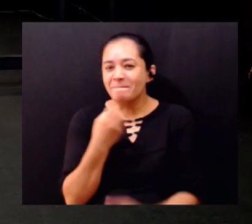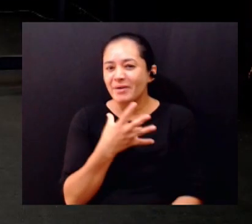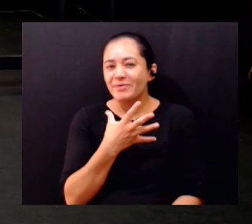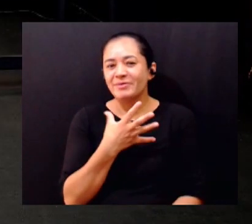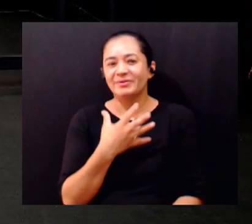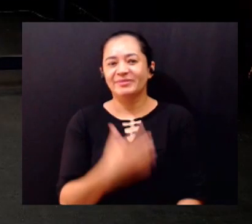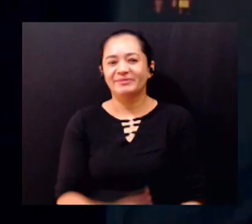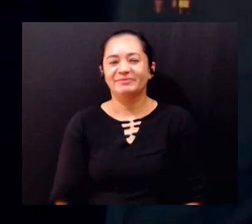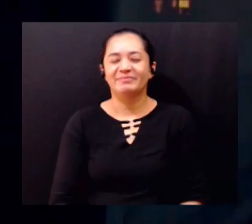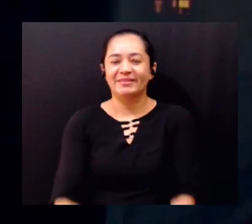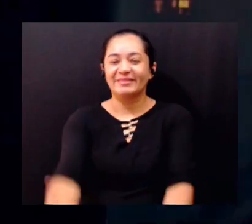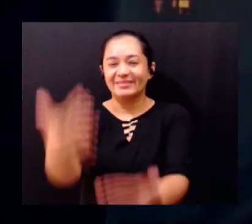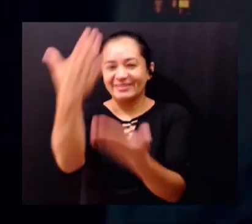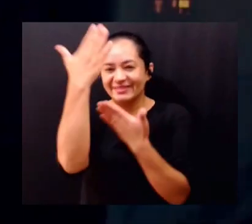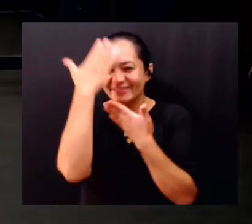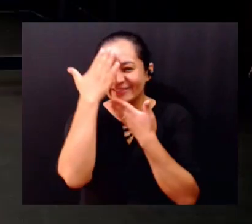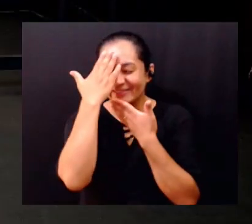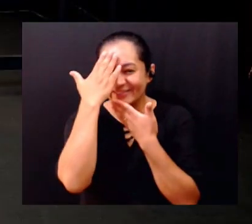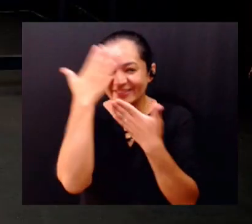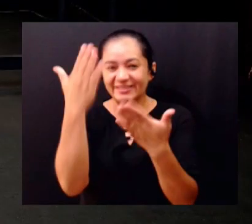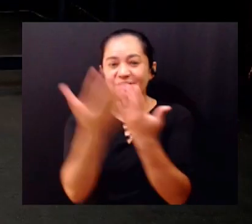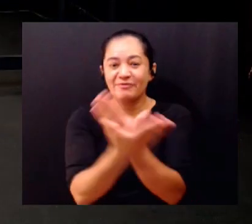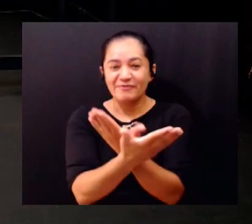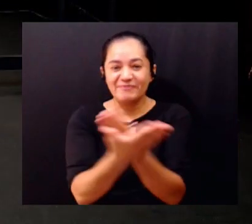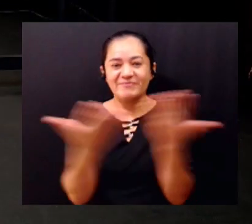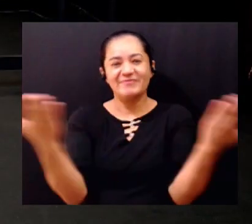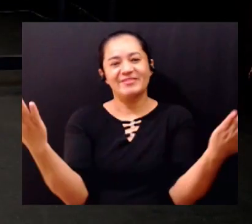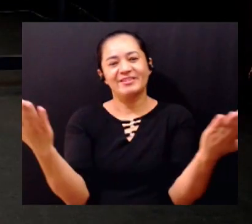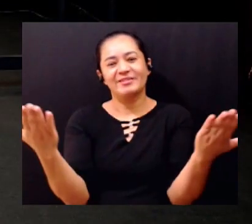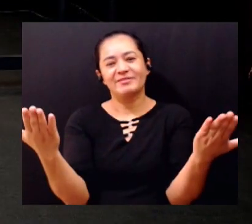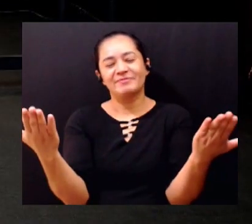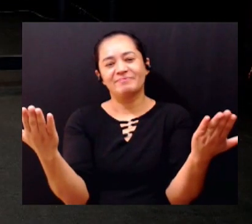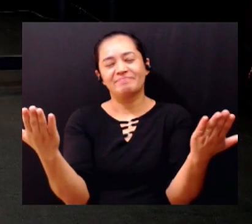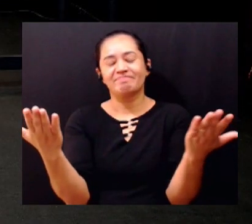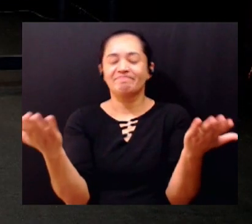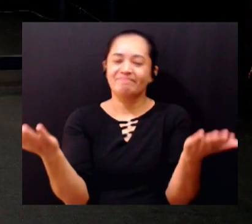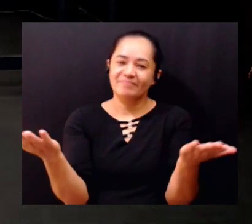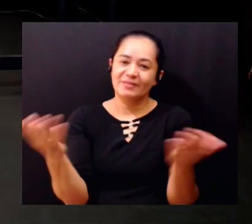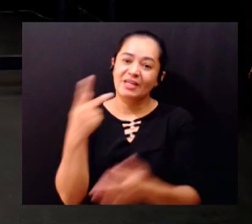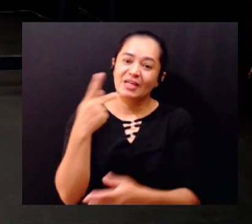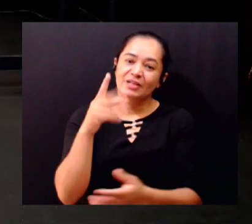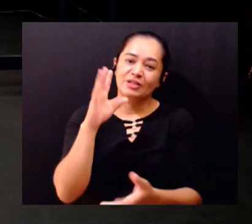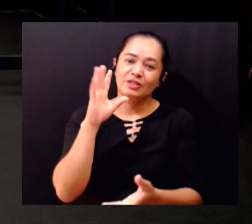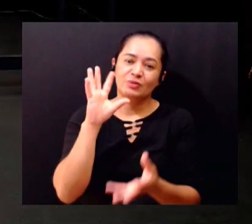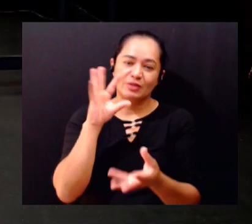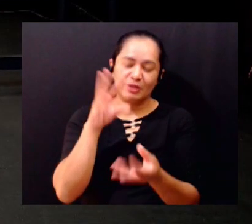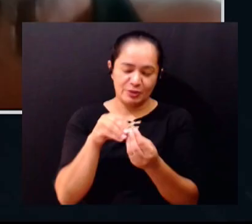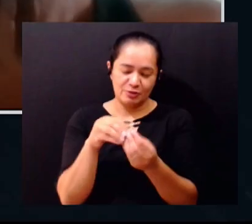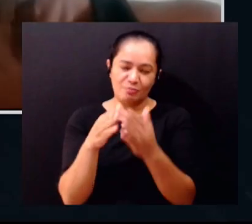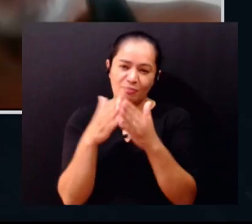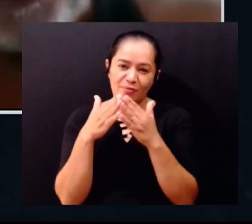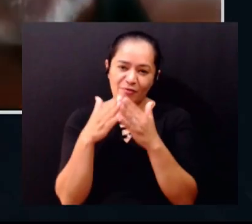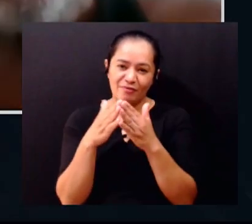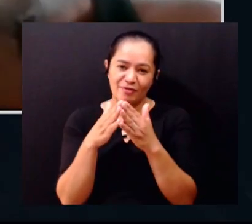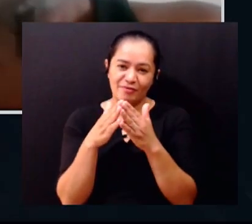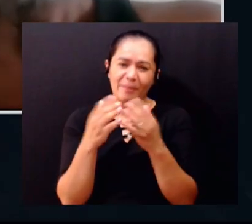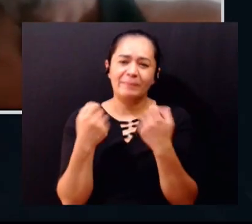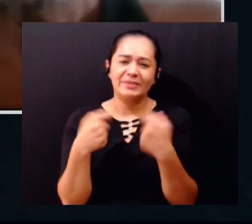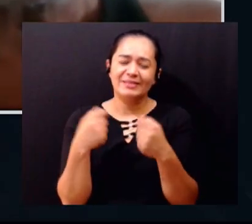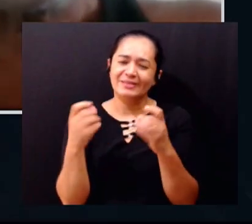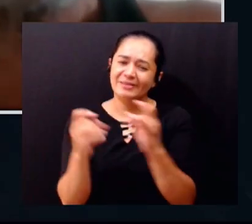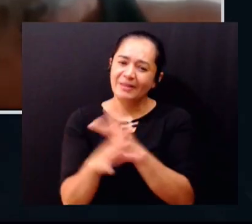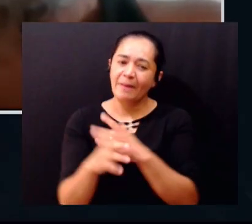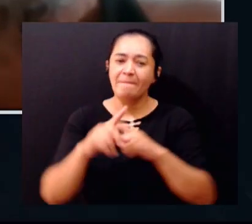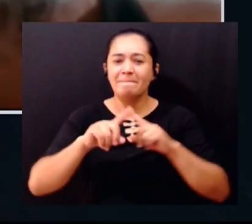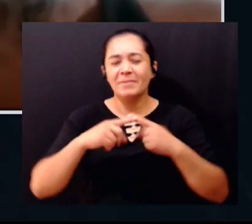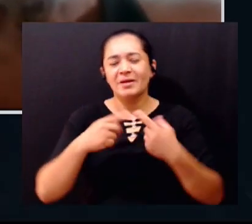vocês, né? O pessoal que tá em casa também. Bira, as suas considerações finais, a gente precisa entregar mesmo, mas eu quero te agradecer de todo o meu